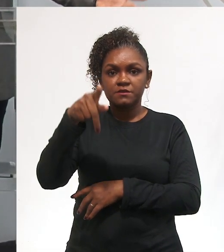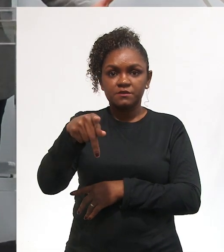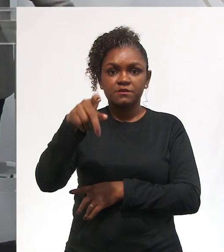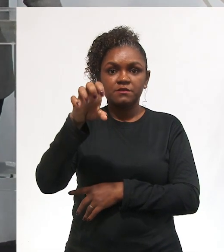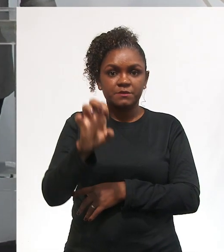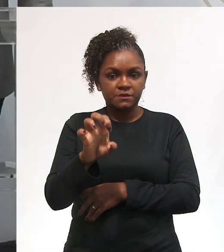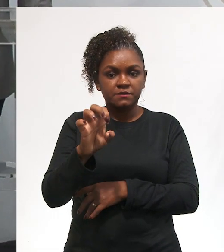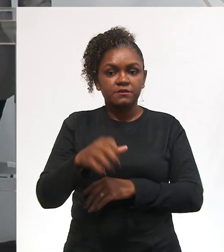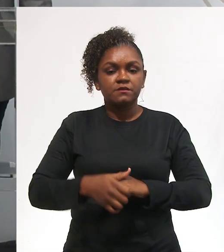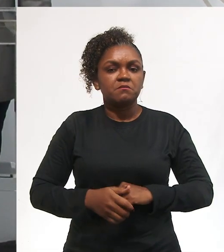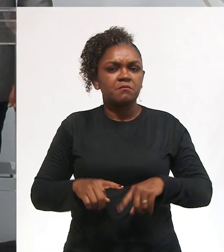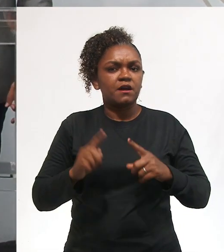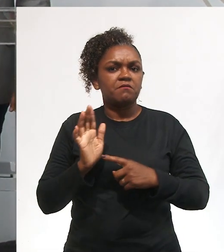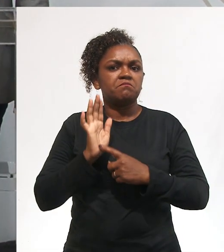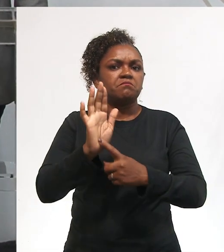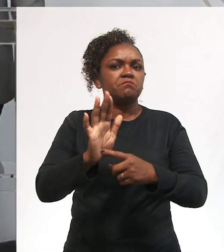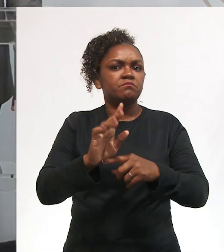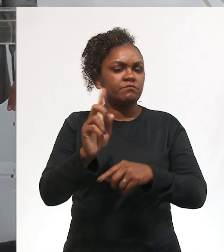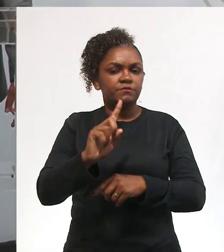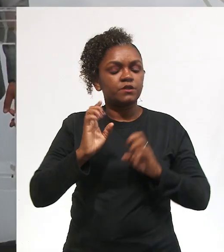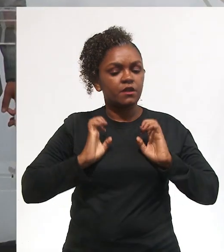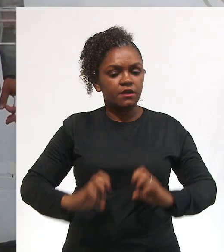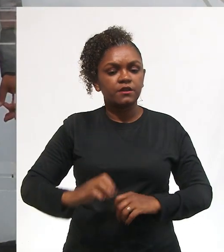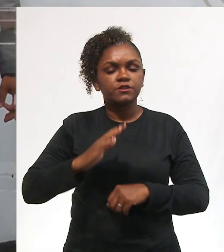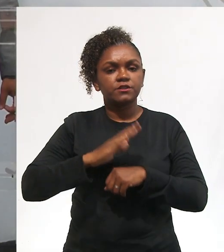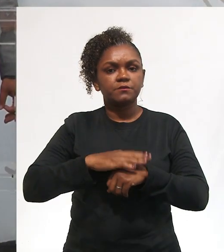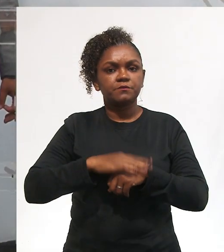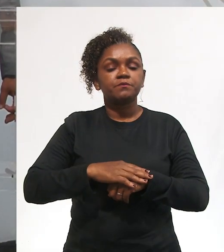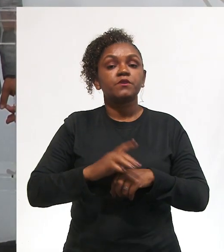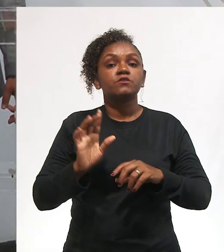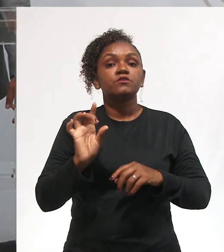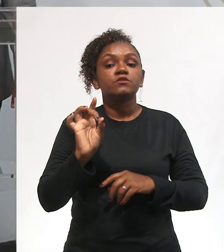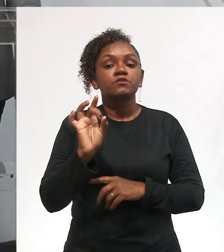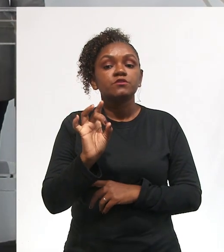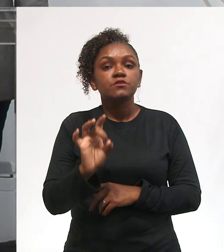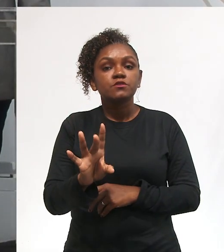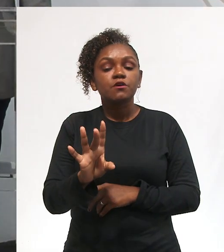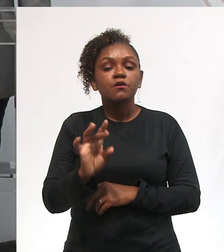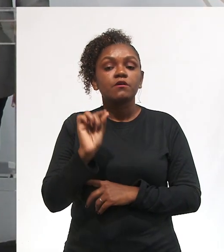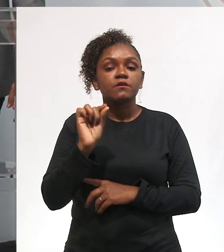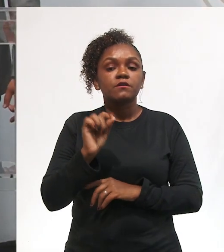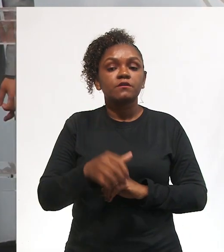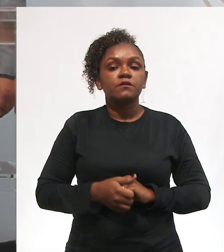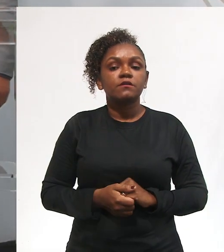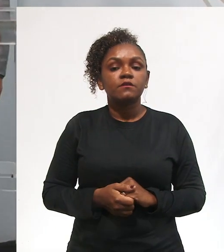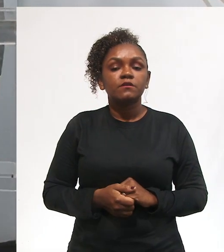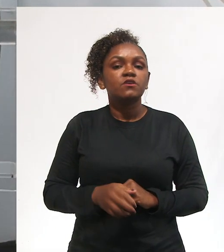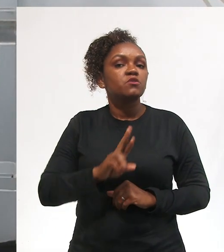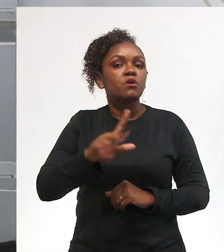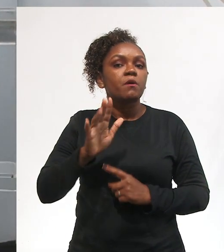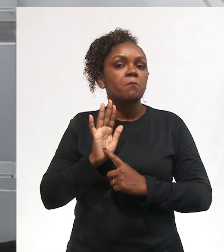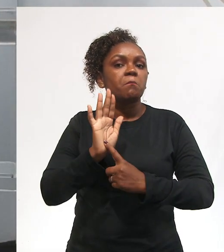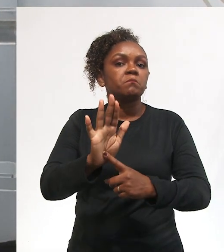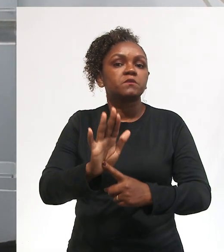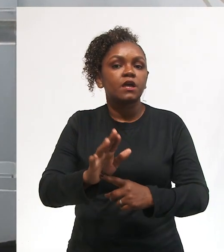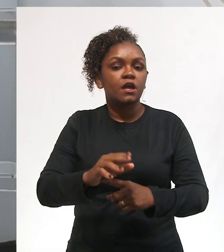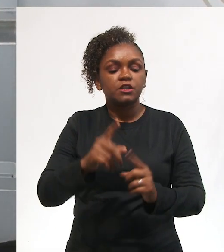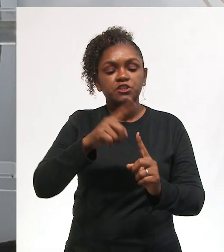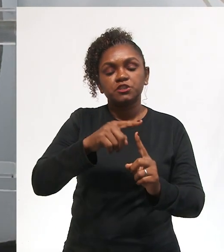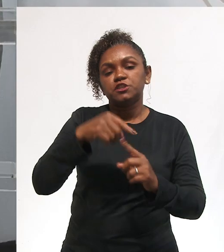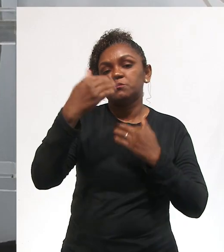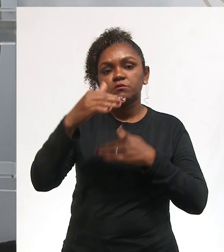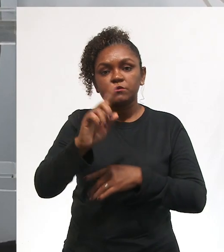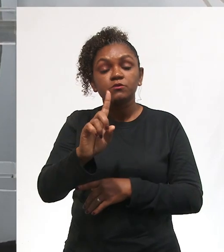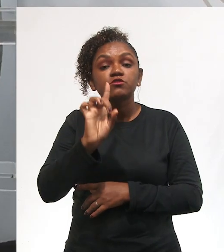de prova, né? Eu estou dentro da minha ética, o que a gente estudou na aula passada, que eu não posso revelar. Mas a ideia não é revelar aqui tipo de prova nem nada, é